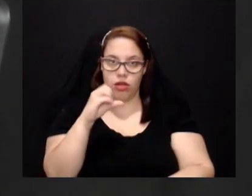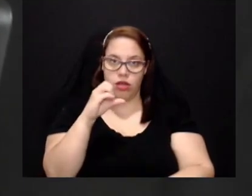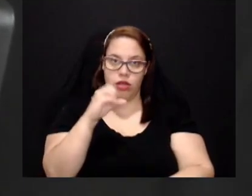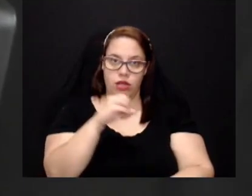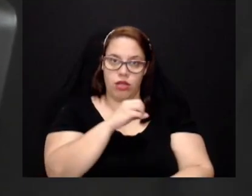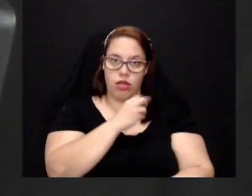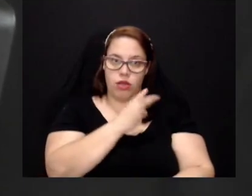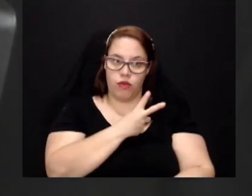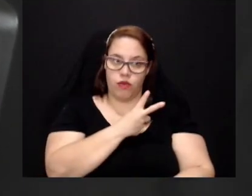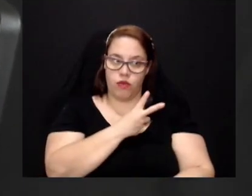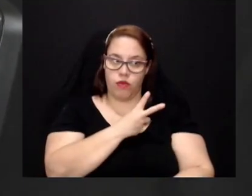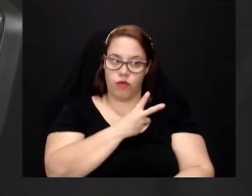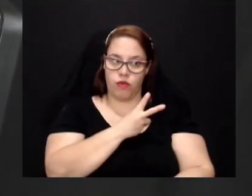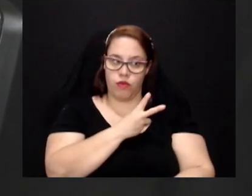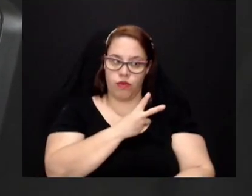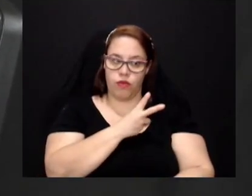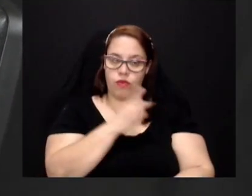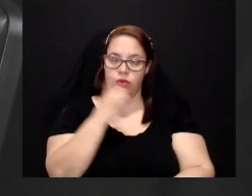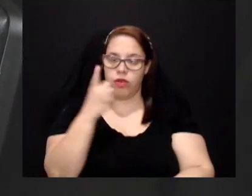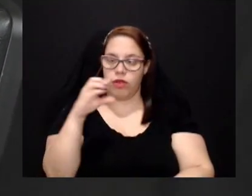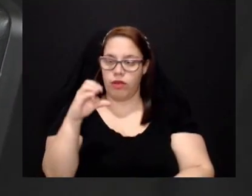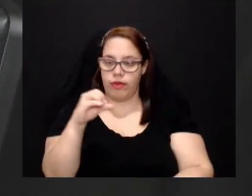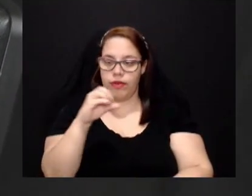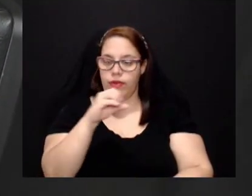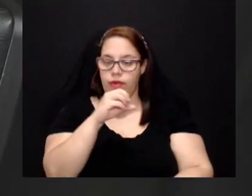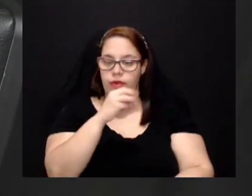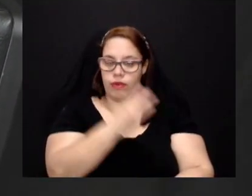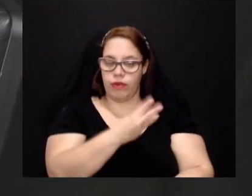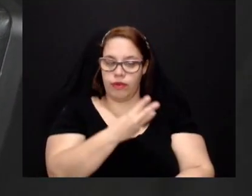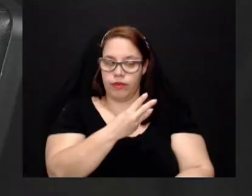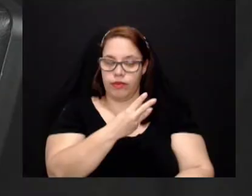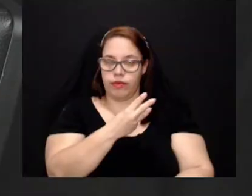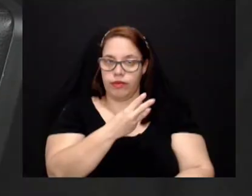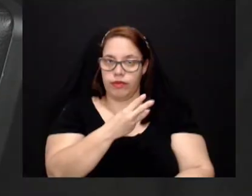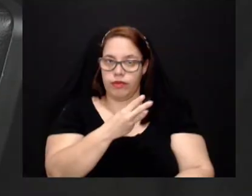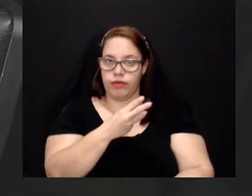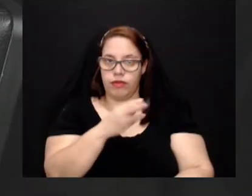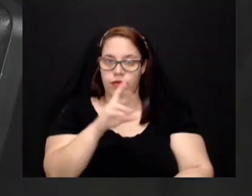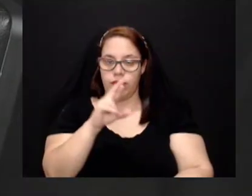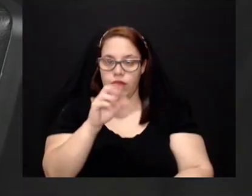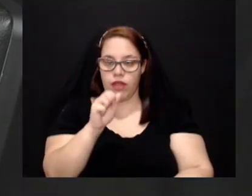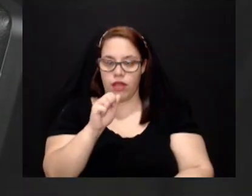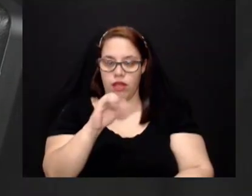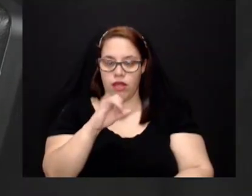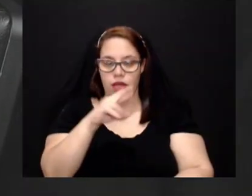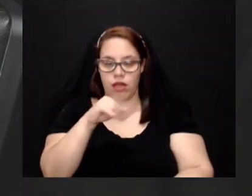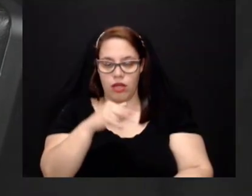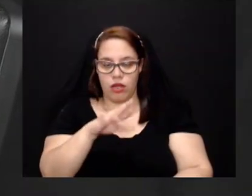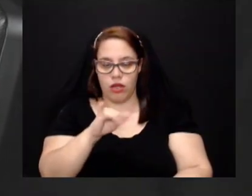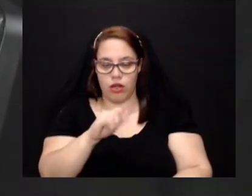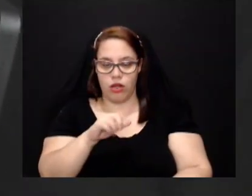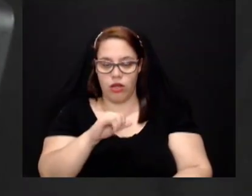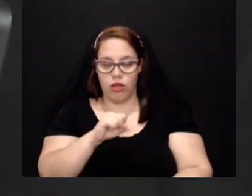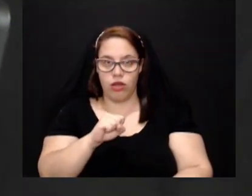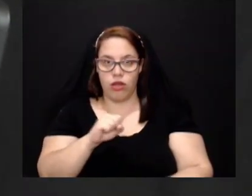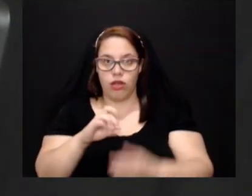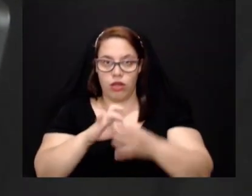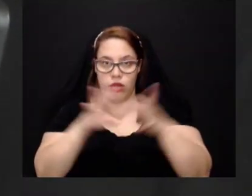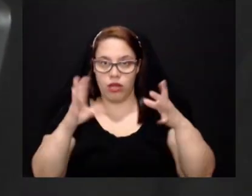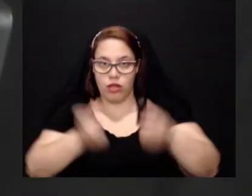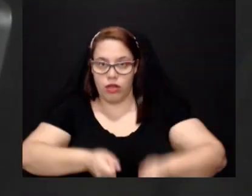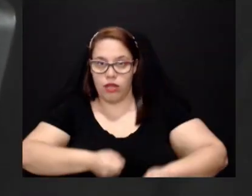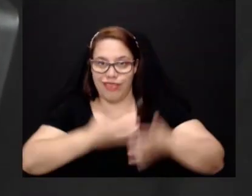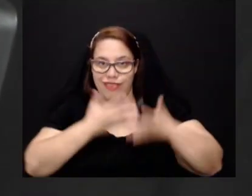1992. Em 1993, Racionais lança o álbum Liberdade de Expressão, e eu era